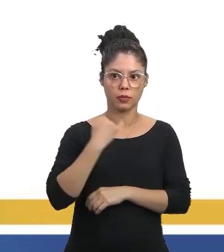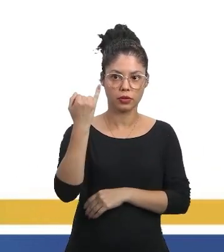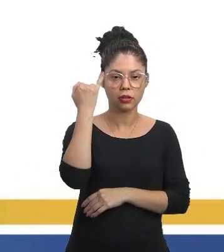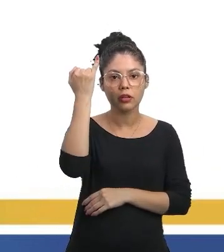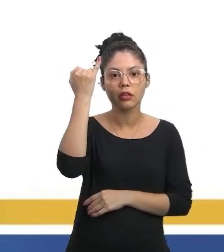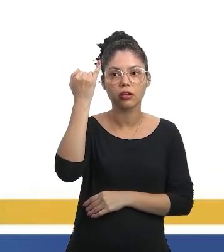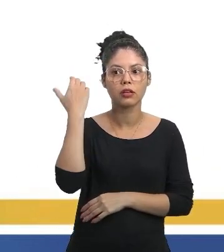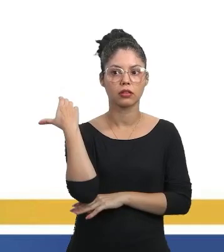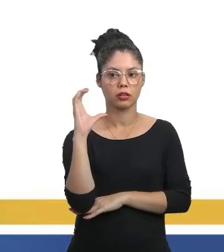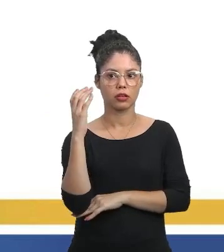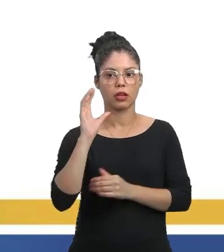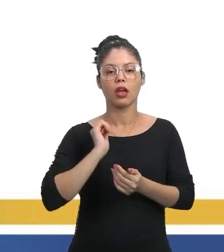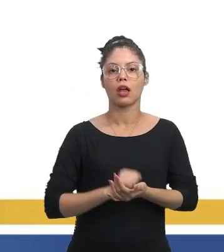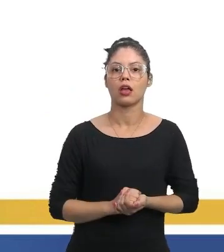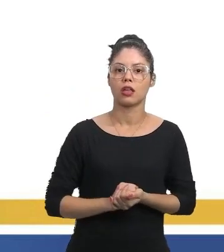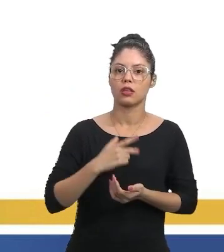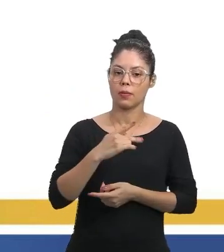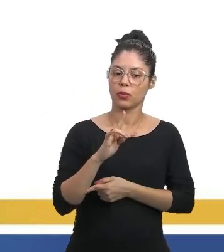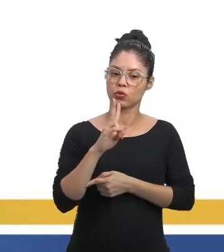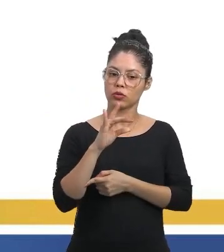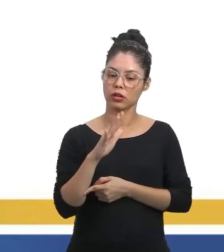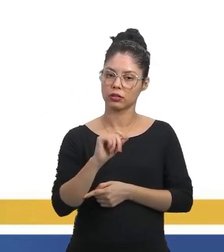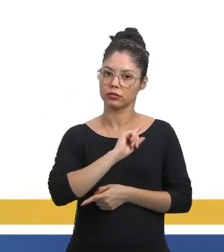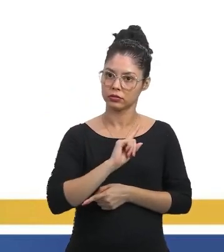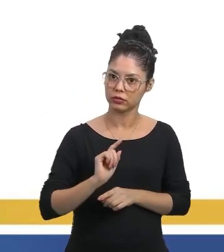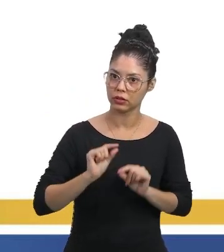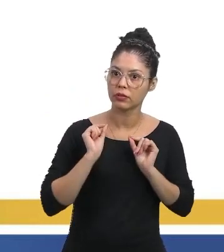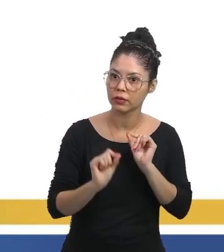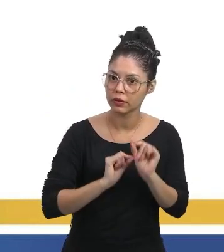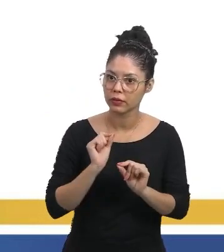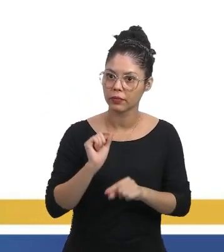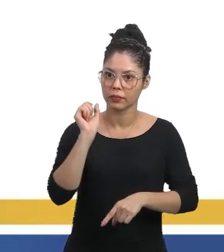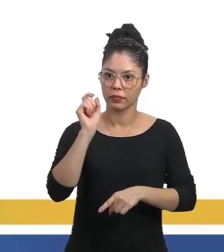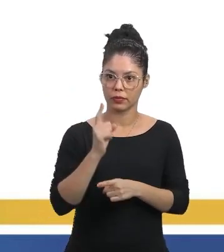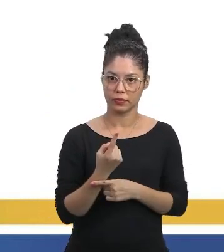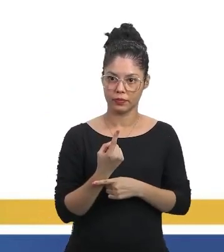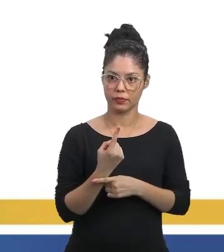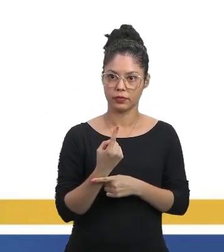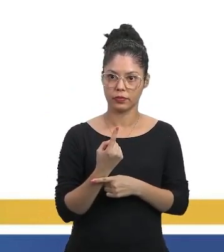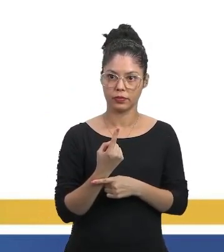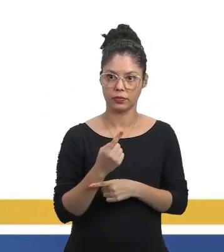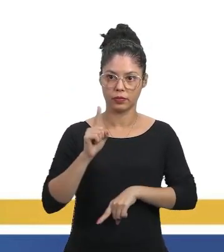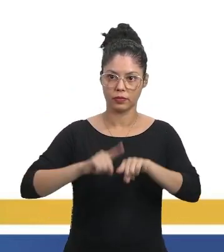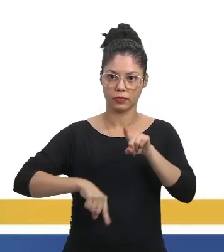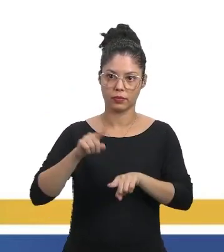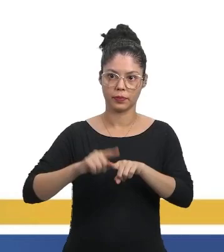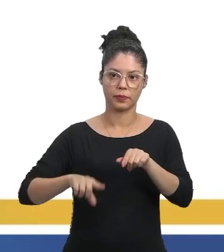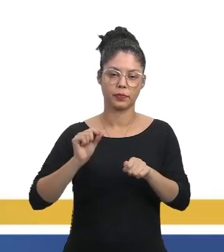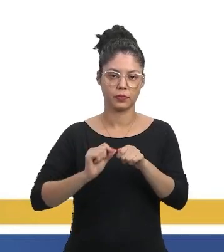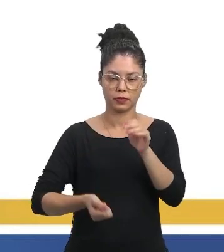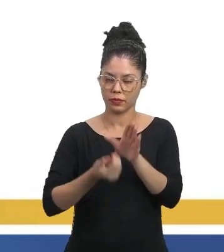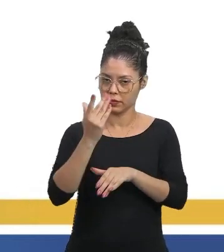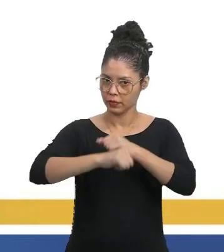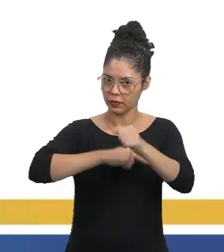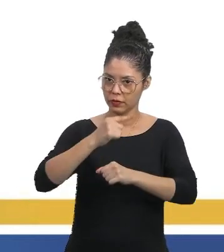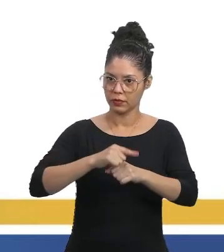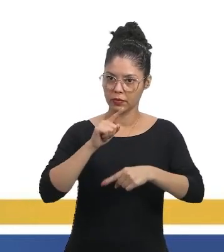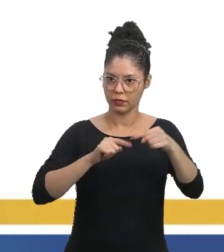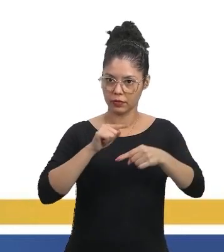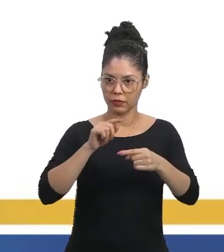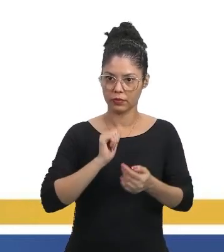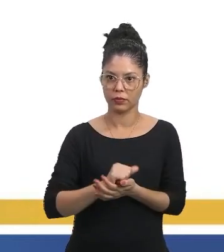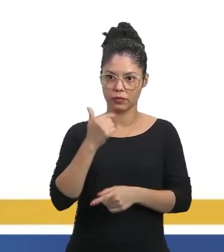científico. Esses postulados são, aí vai ter os 5 postulados, ó. A matéria é constituída de átomos